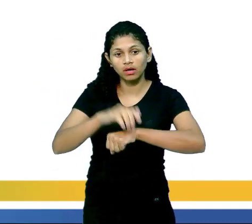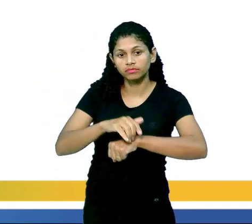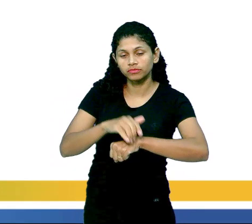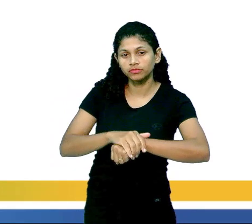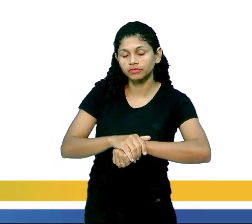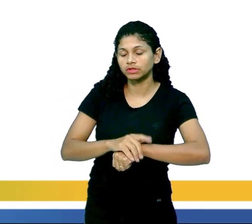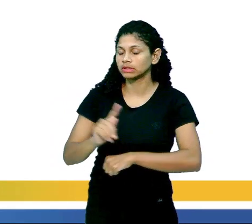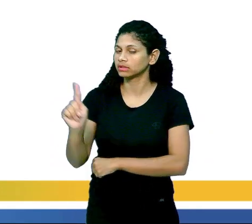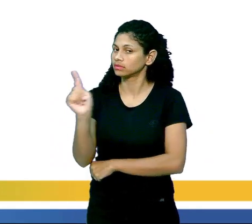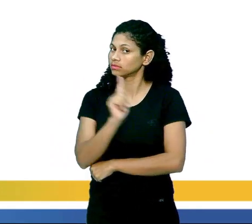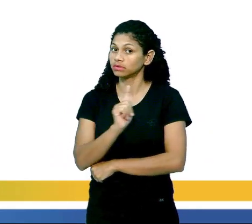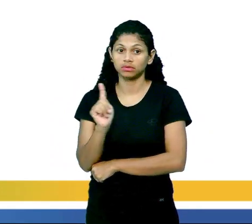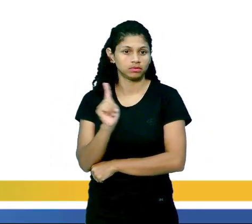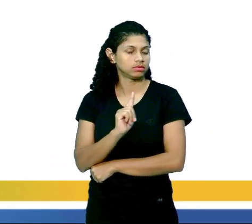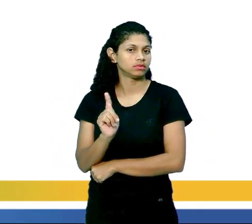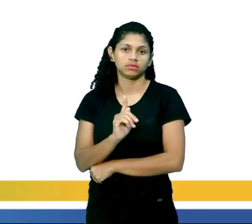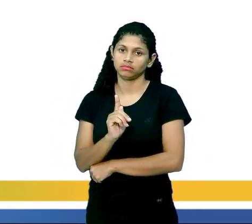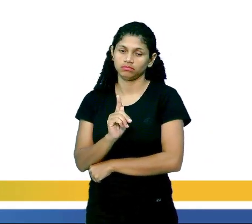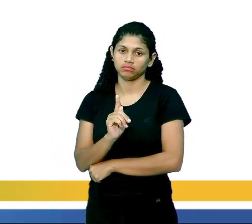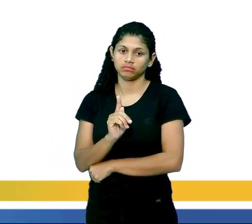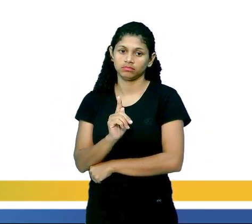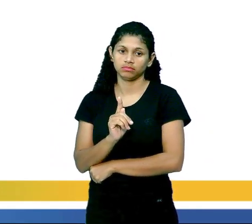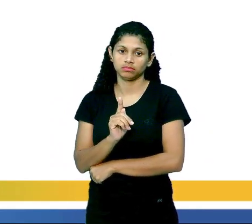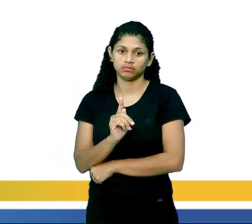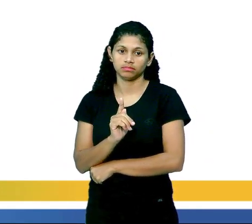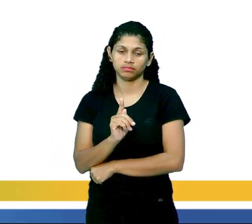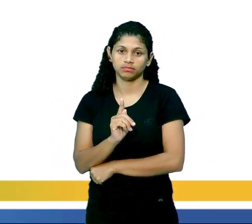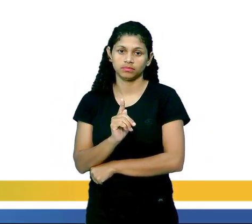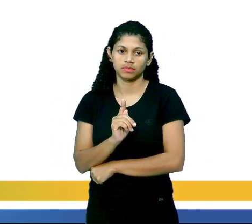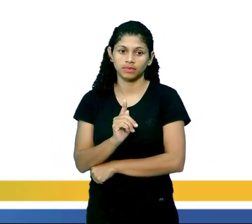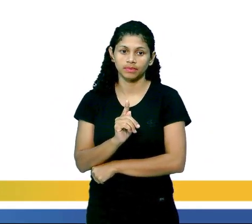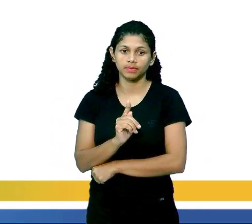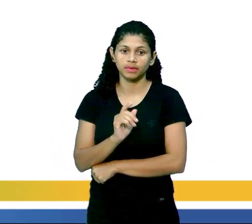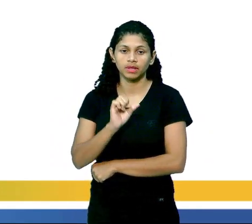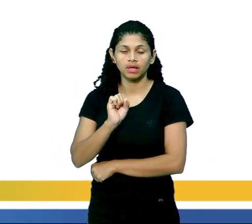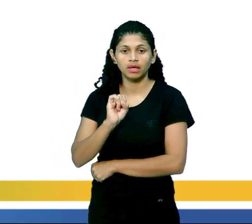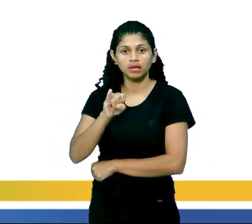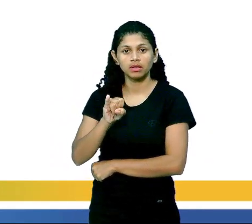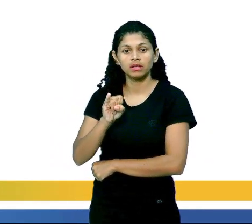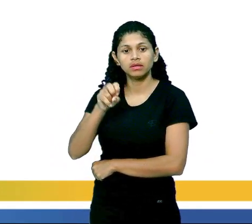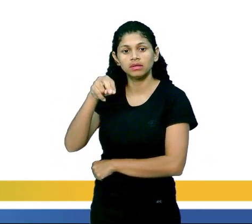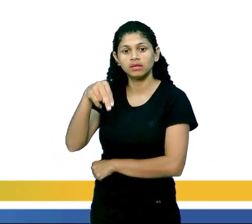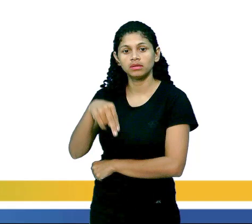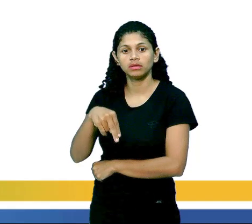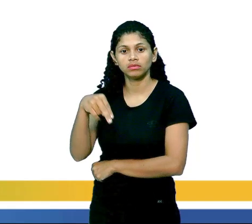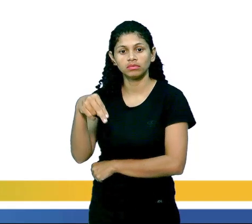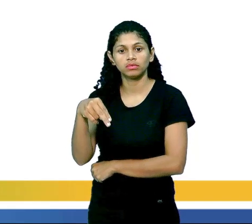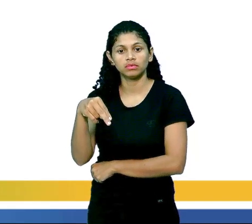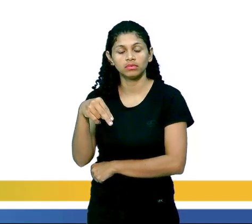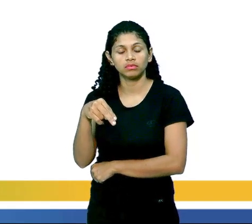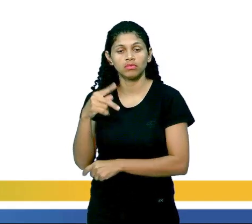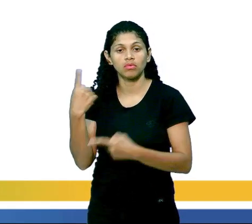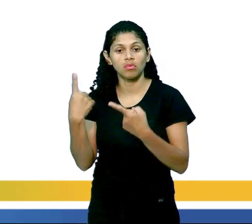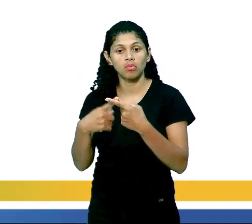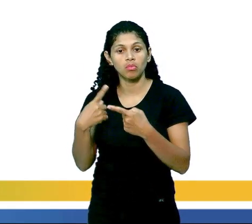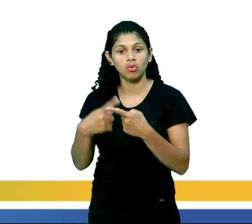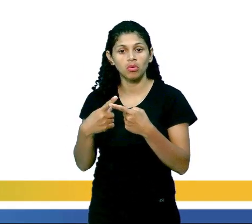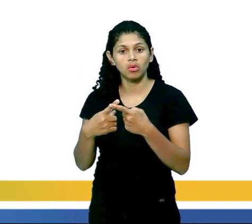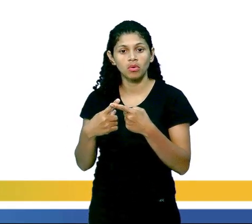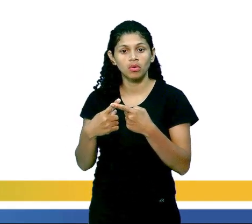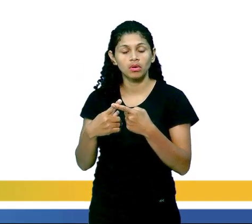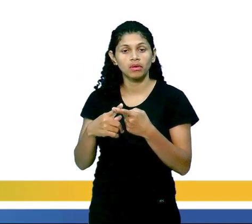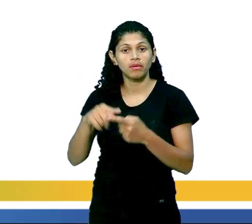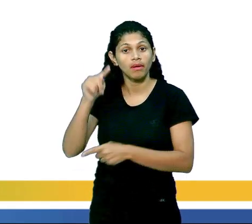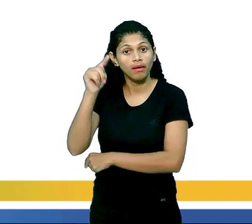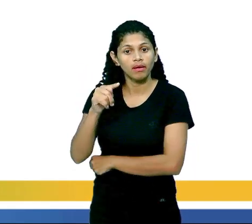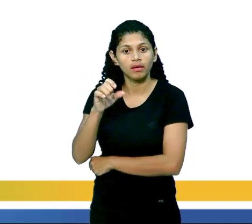é invisível, pois ela é injetora, mas não é sobrejetora.